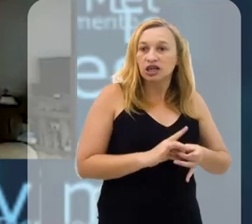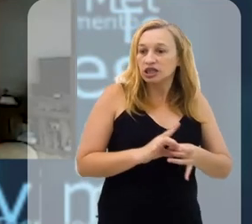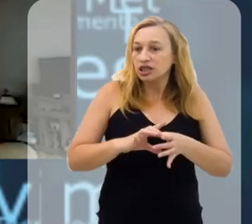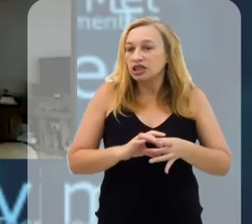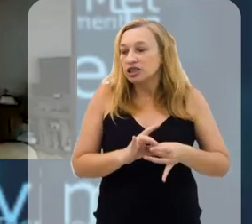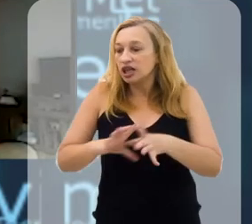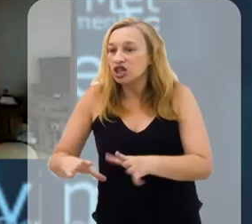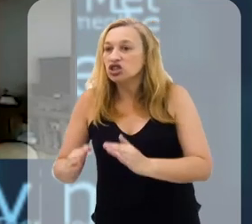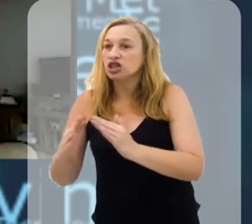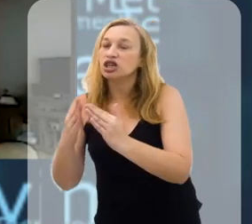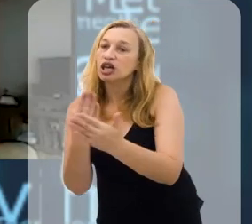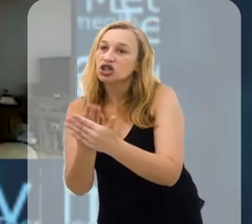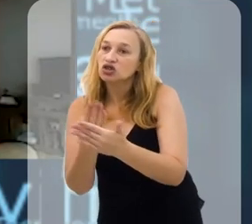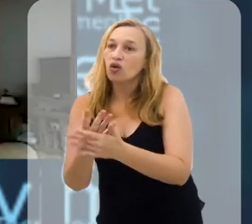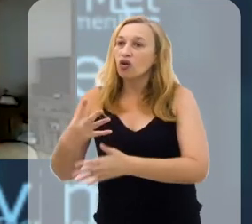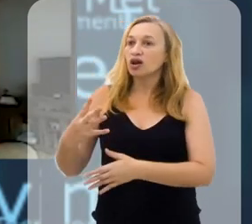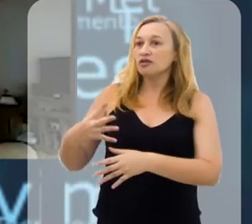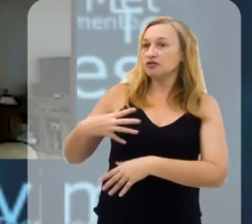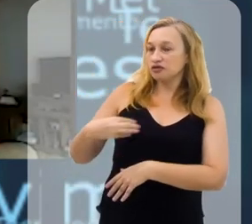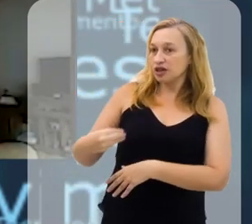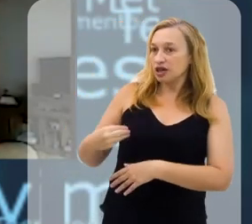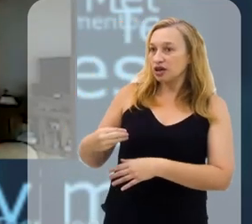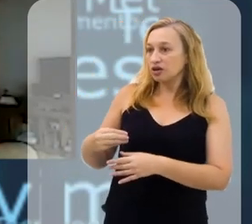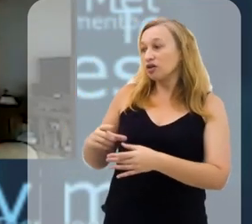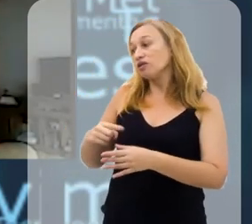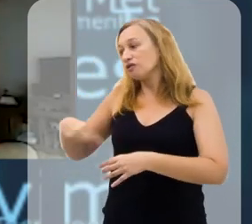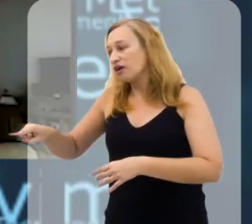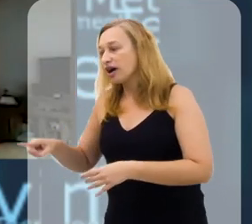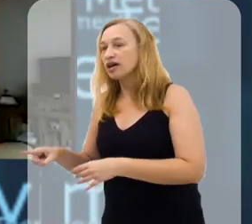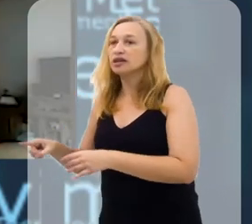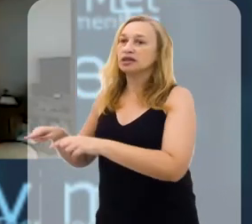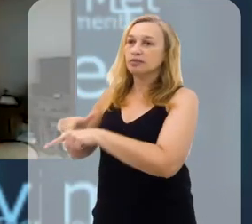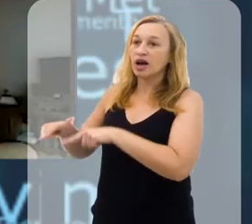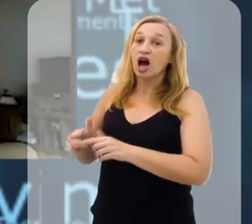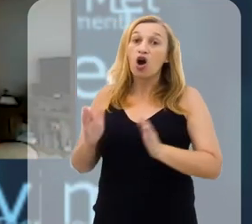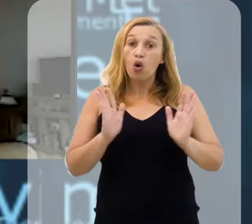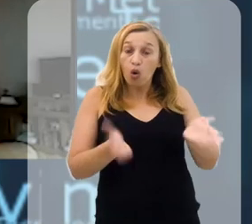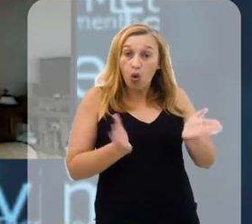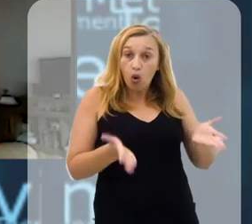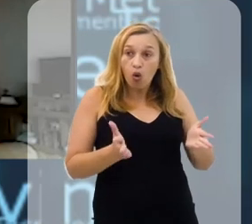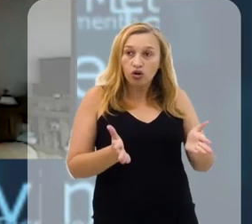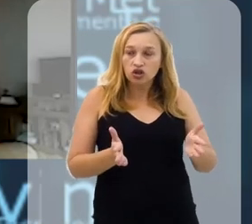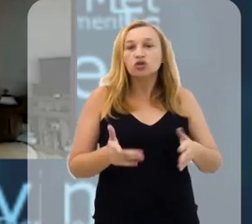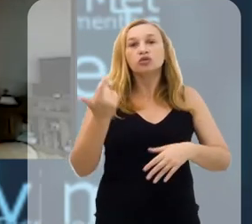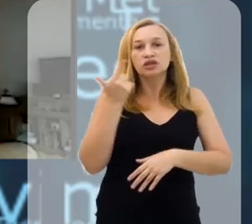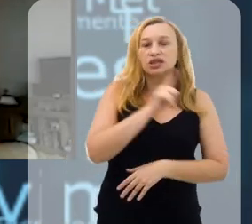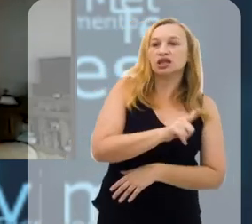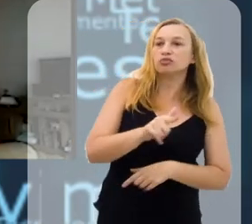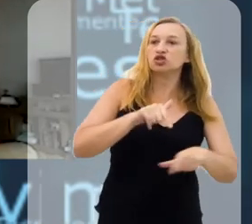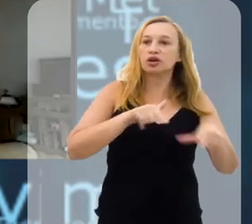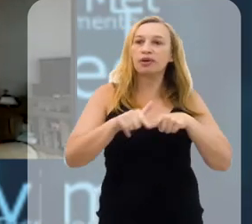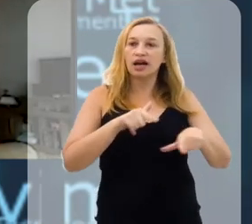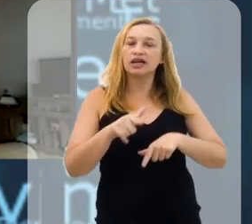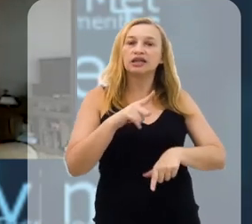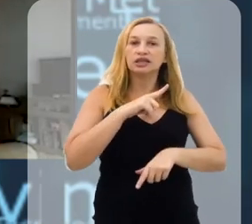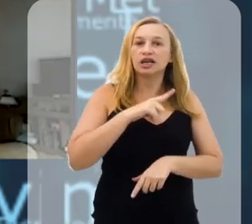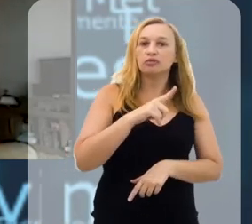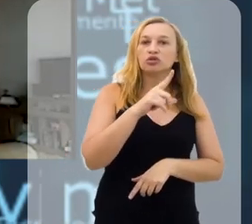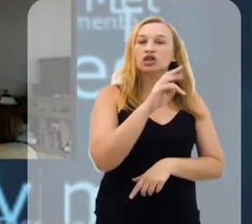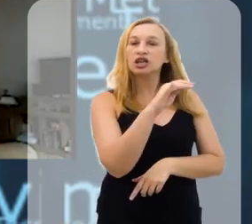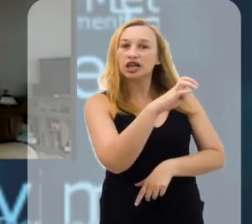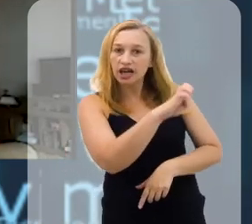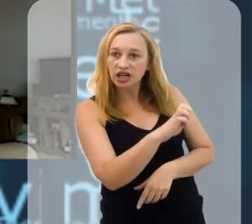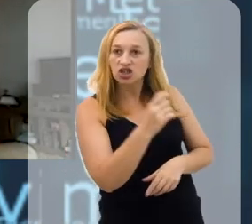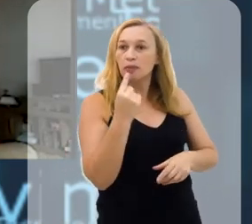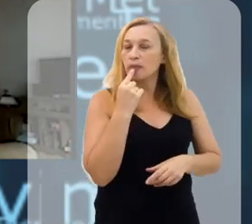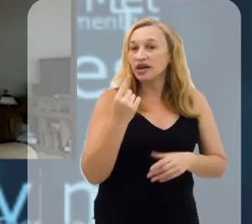leva a criança na escola, leva até no ponto de ônibus. Aqui hoje a mulher já consegue trabalhar porque a gente tem uma creche, mas em